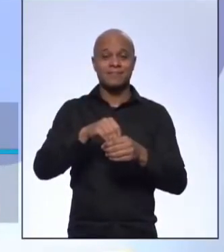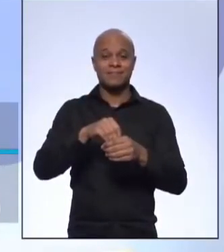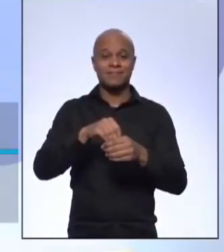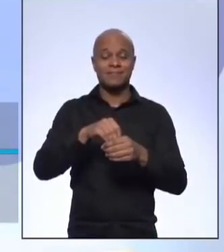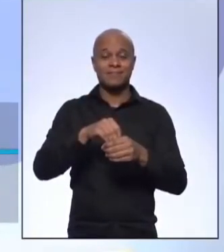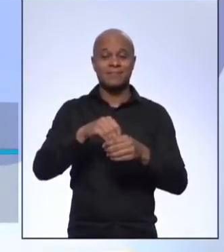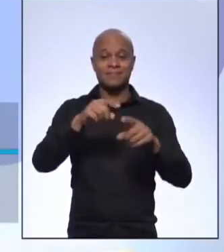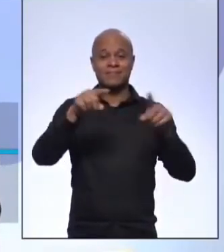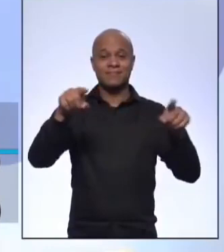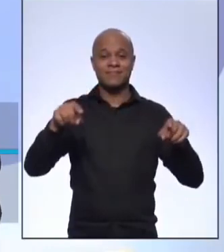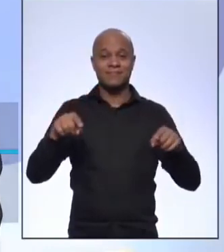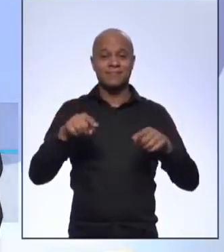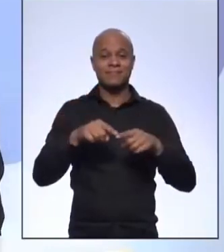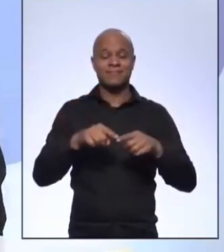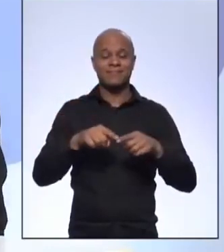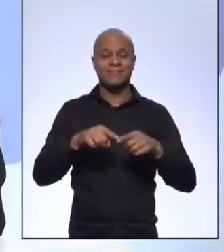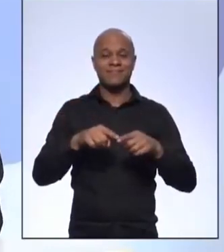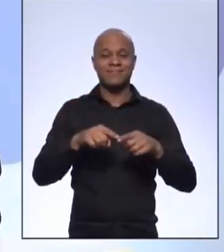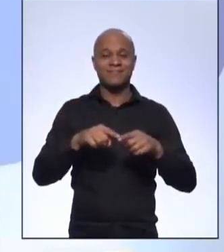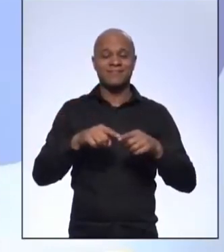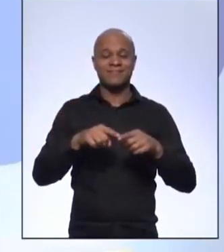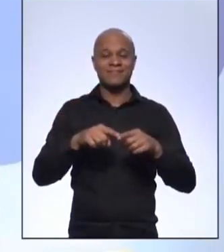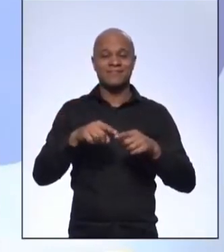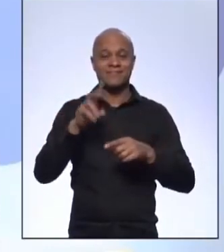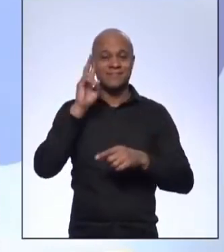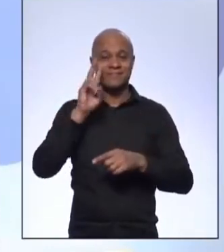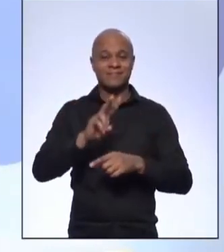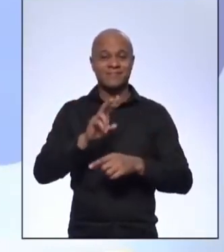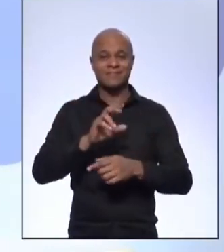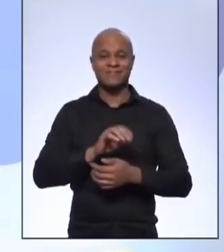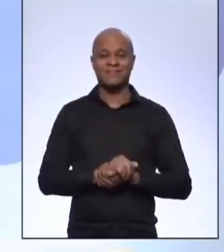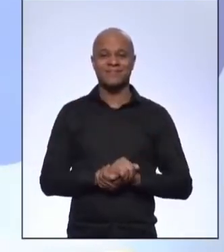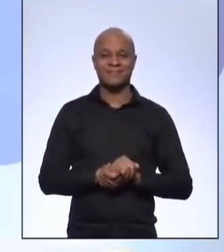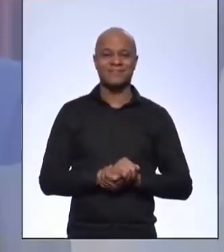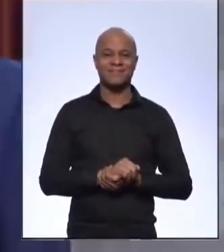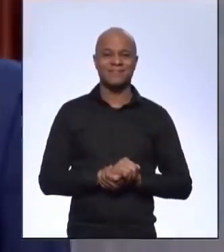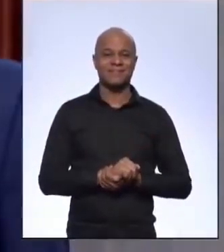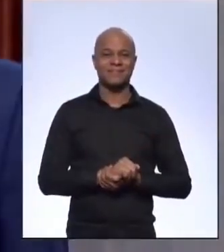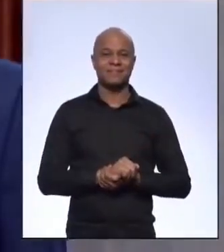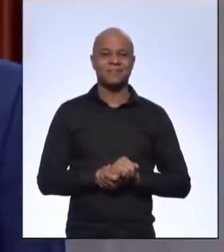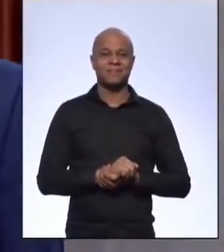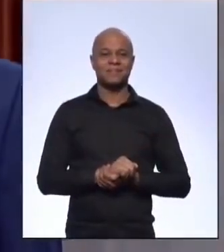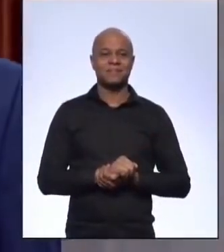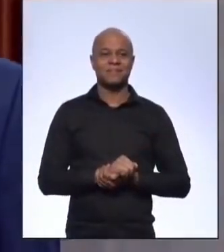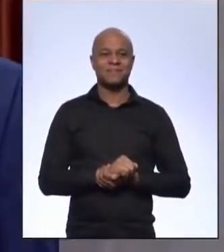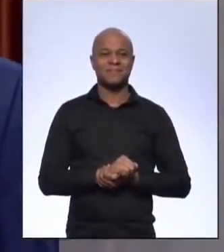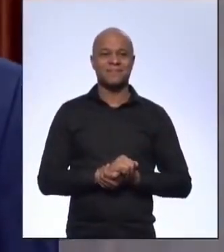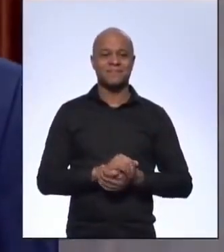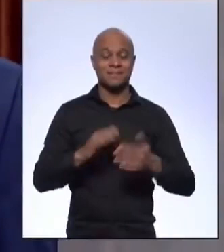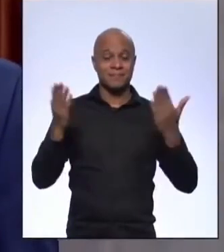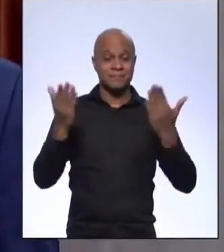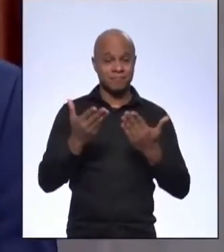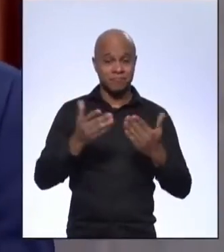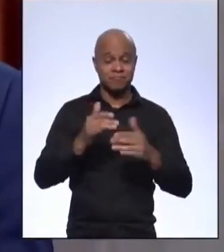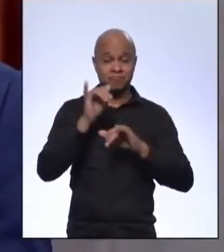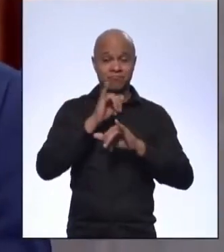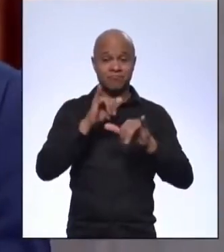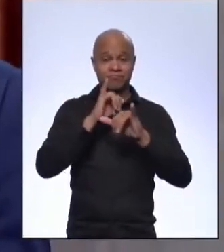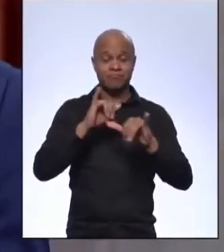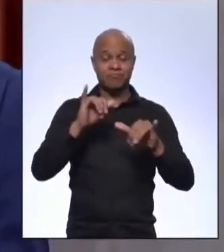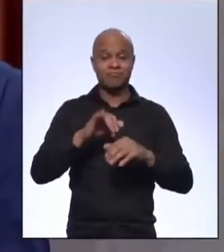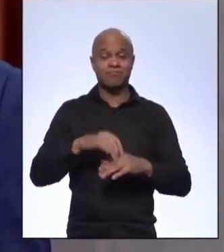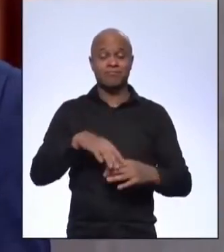do território de Hong Kong. Então, acompanhem aí essa reportagem. Vamos agora às notícias internacionais.